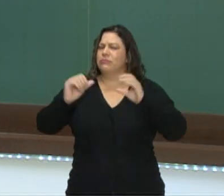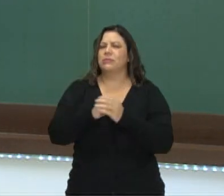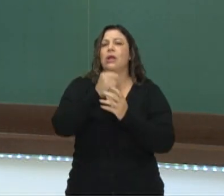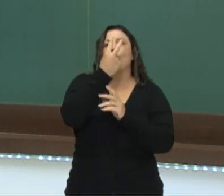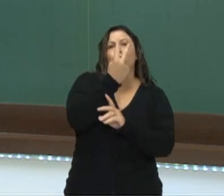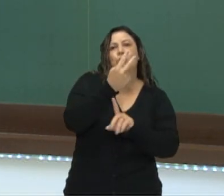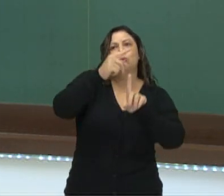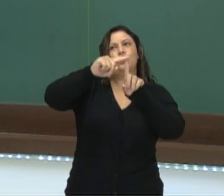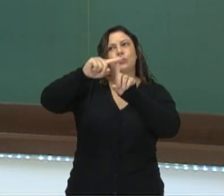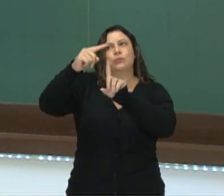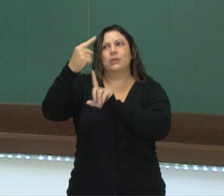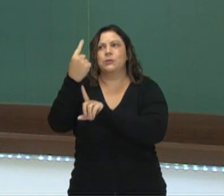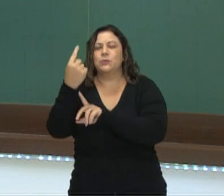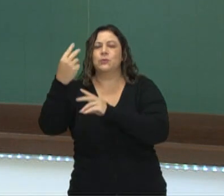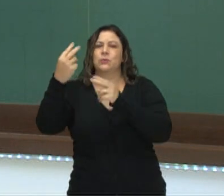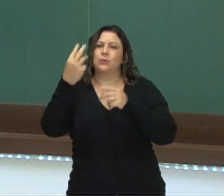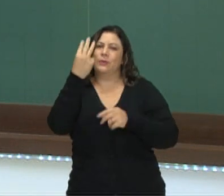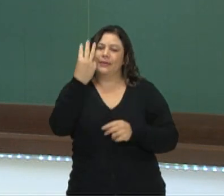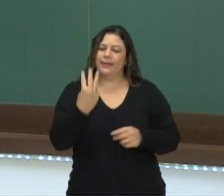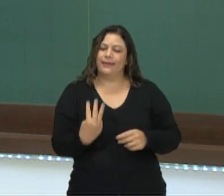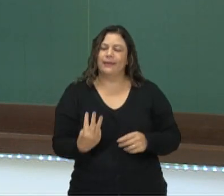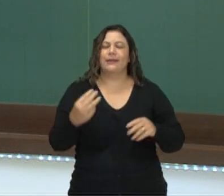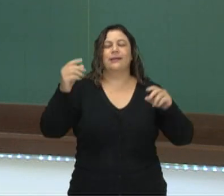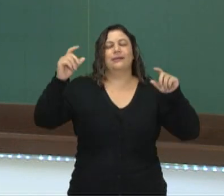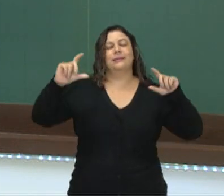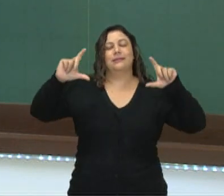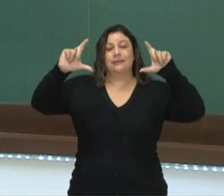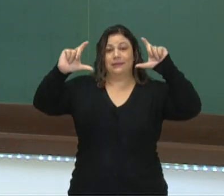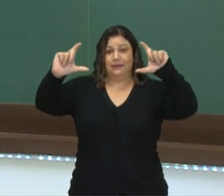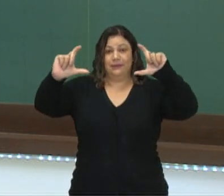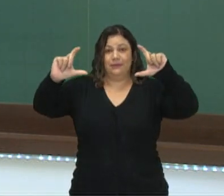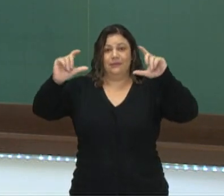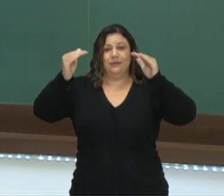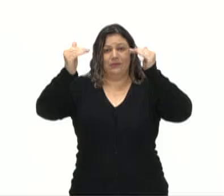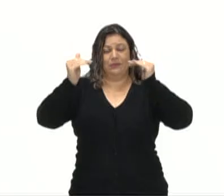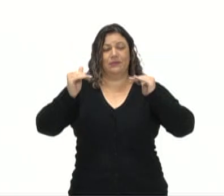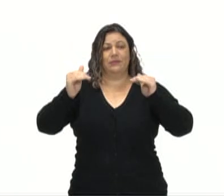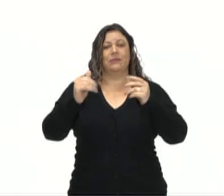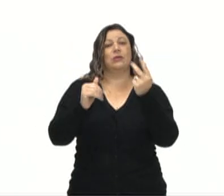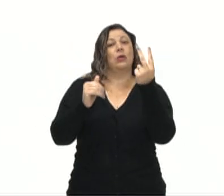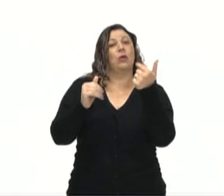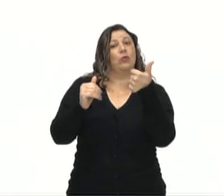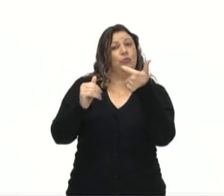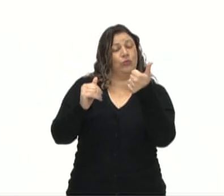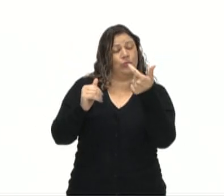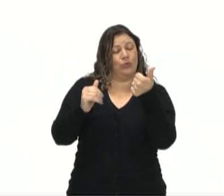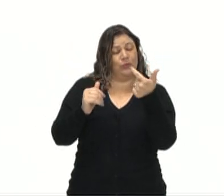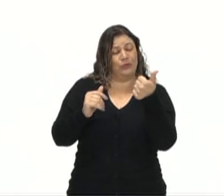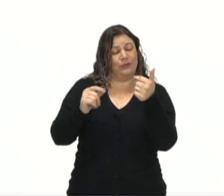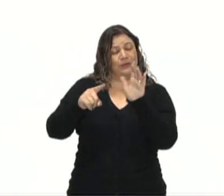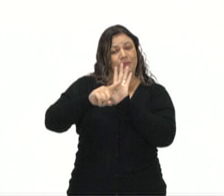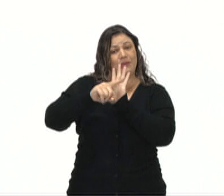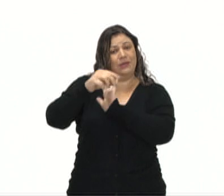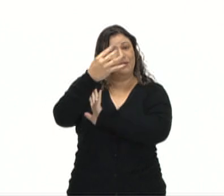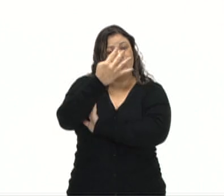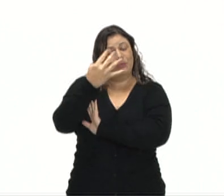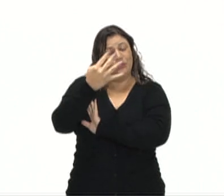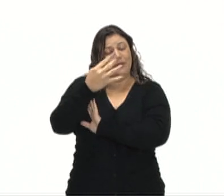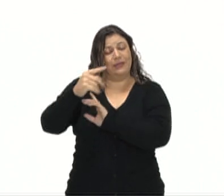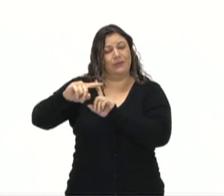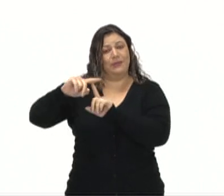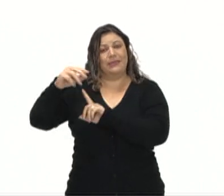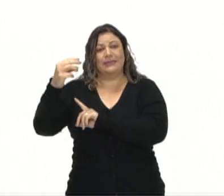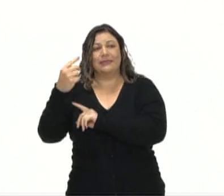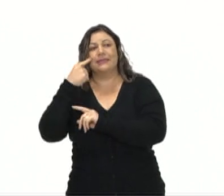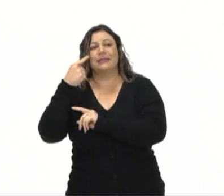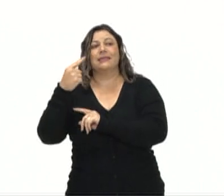que é 3. Agora, resolva o que está dentro dos colchetes, que seria 12 menos 4 mais 3. Né? 12 menos